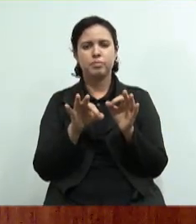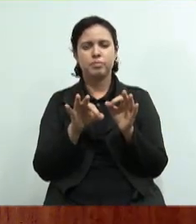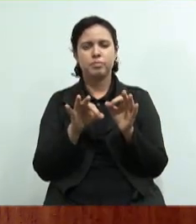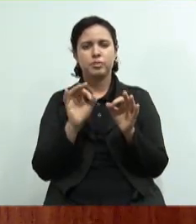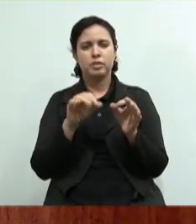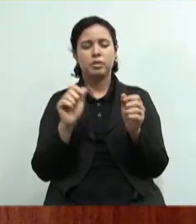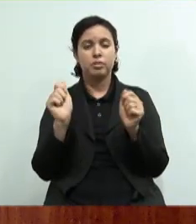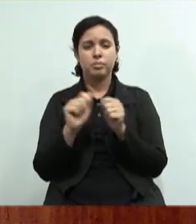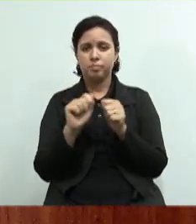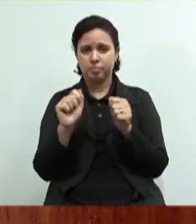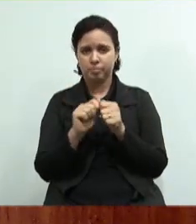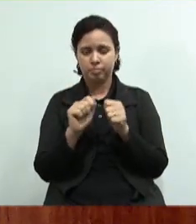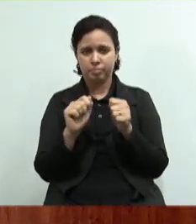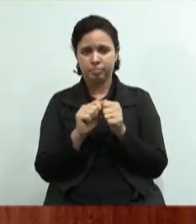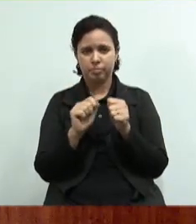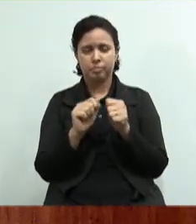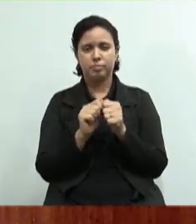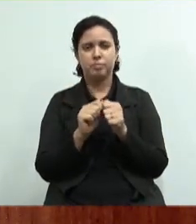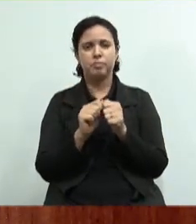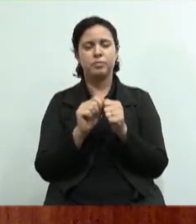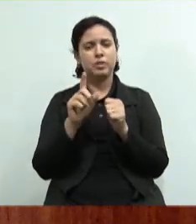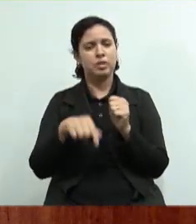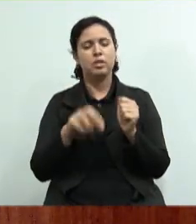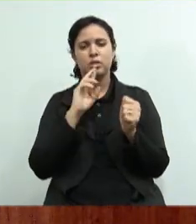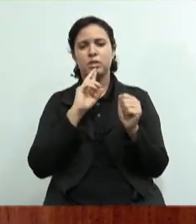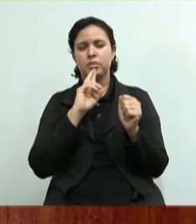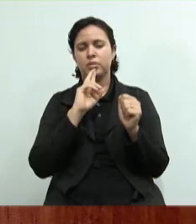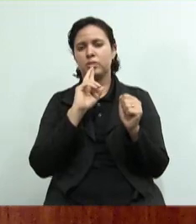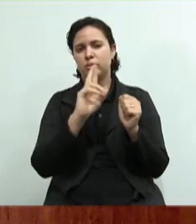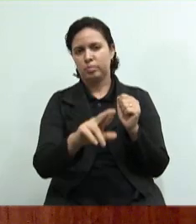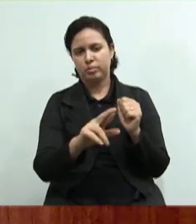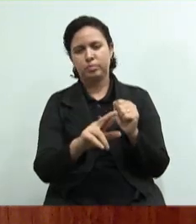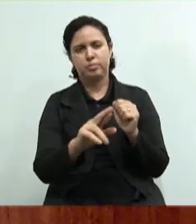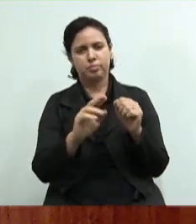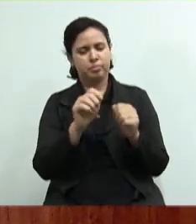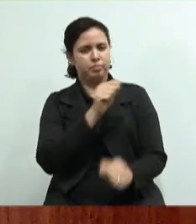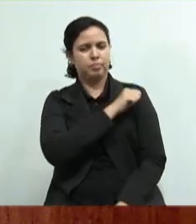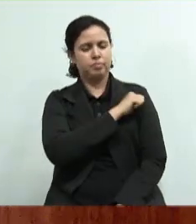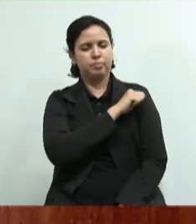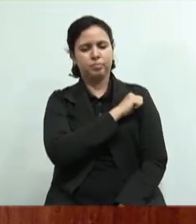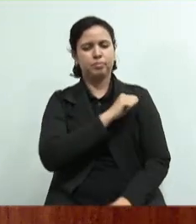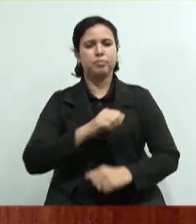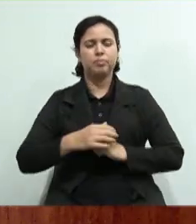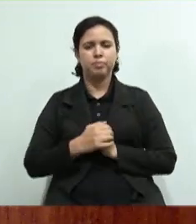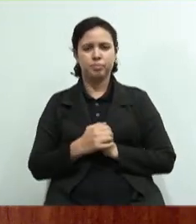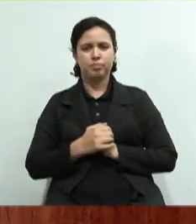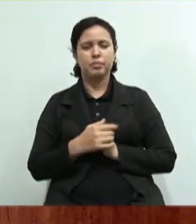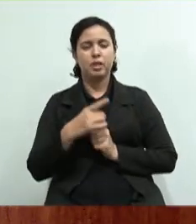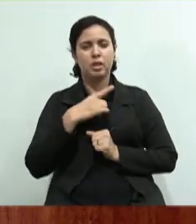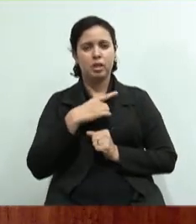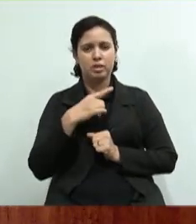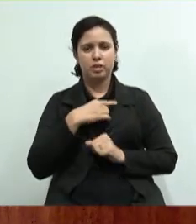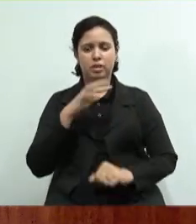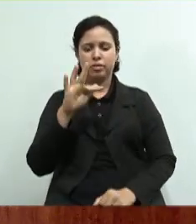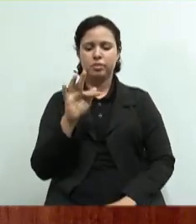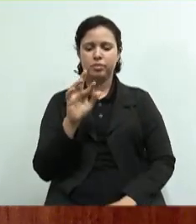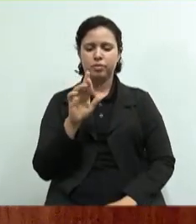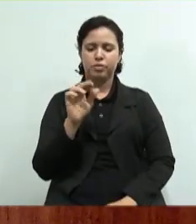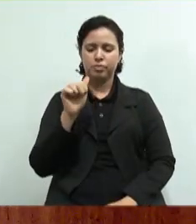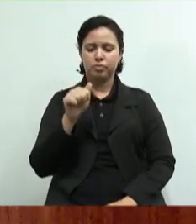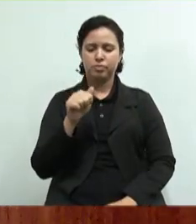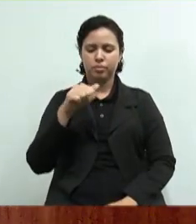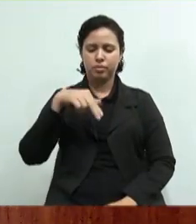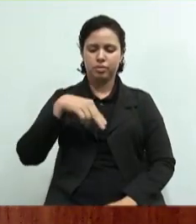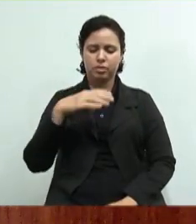planejar e executar. Uhum. Esse foi o Reinaldo da Laurinda Groff. Aí temos aqui a Francine da